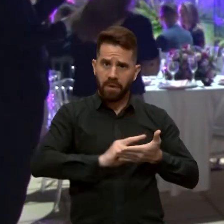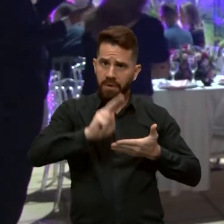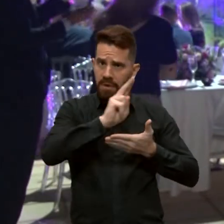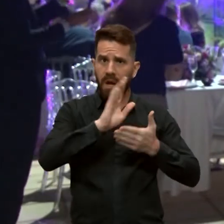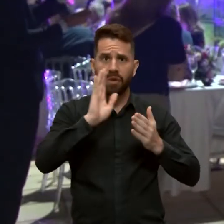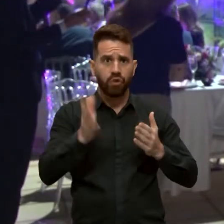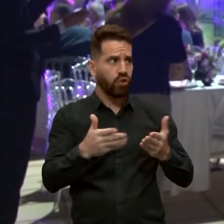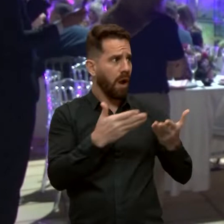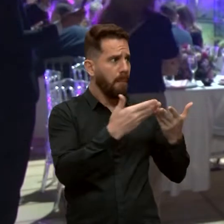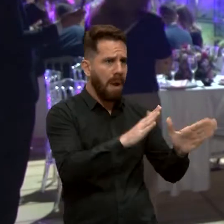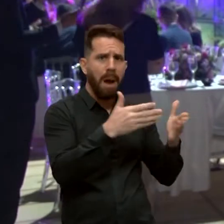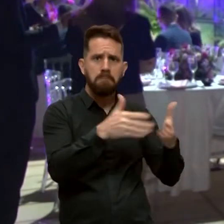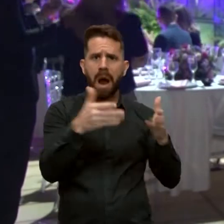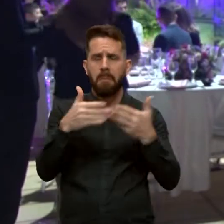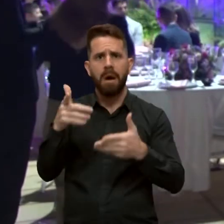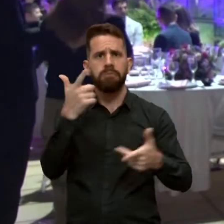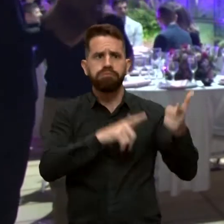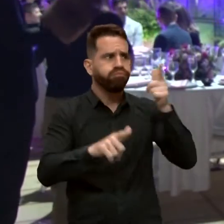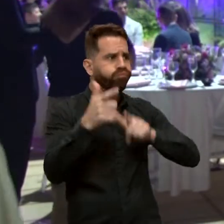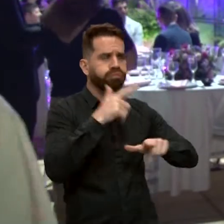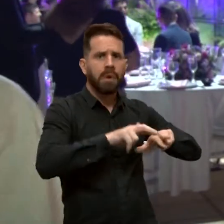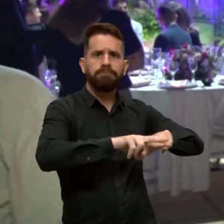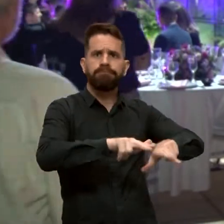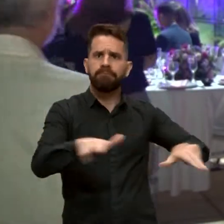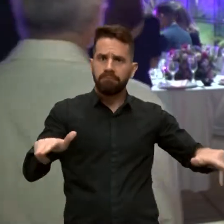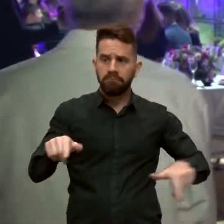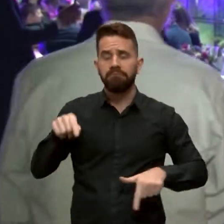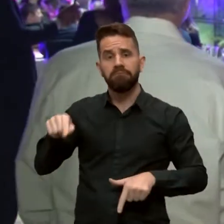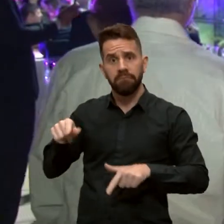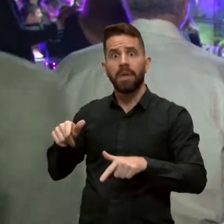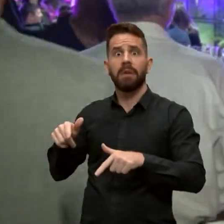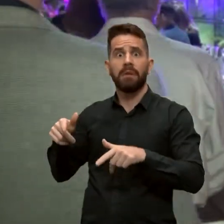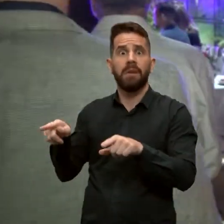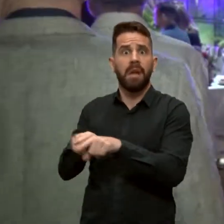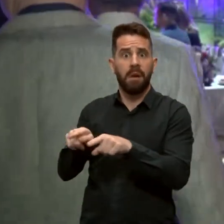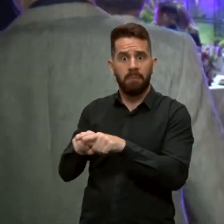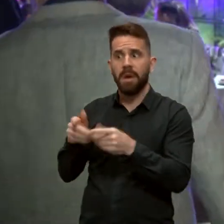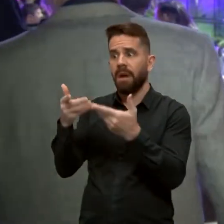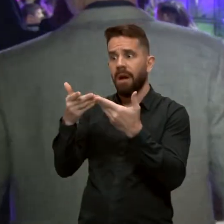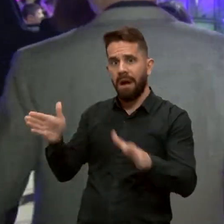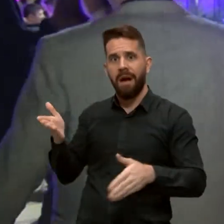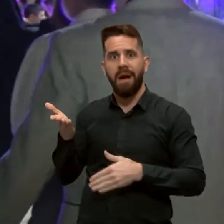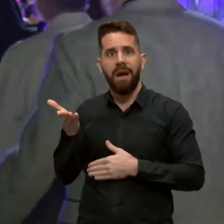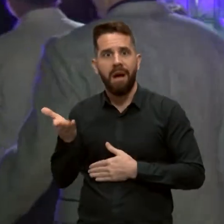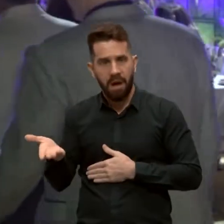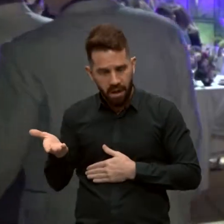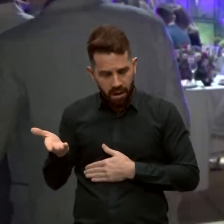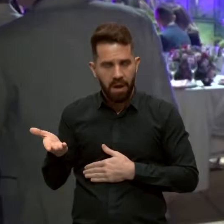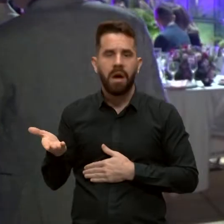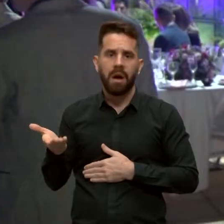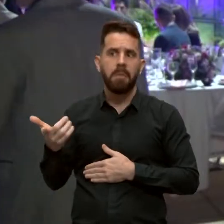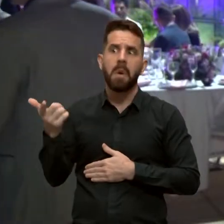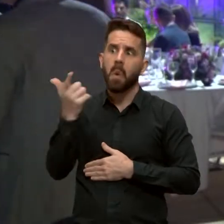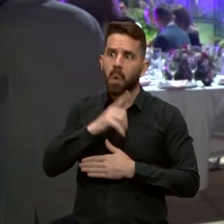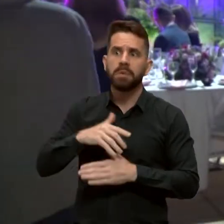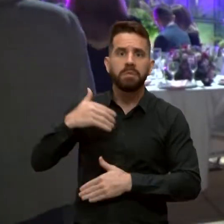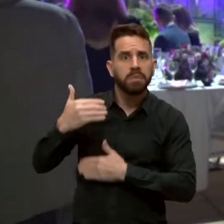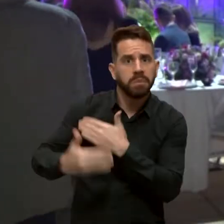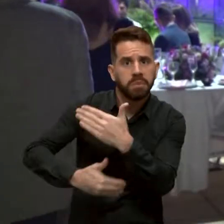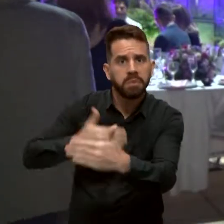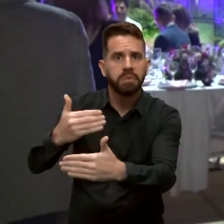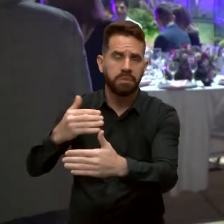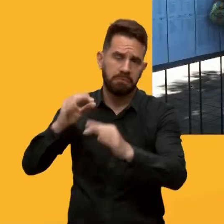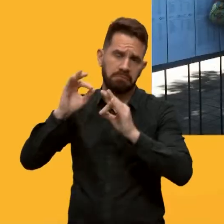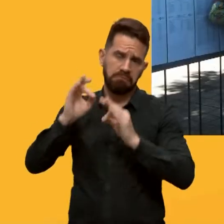e essa não deveria faltar, nessa expansão, e criando, na verdade, um caminho do tamanho